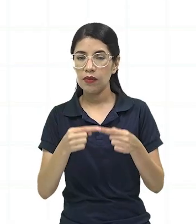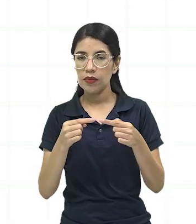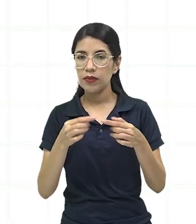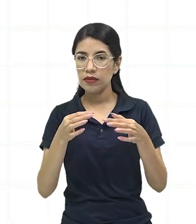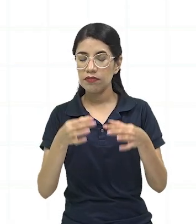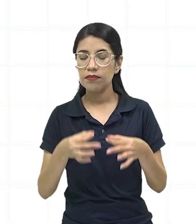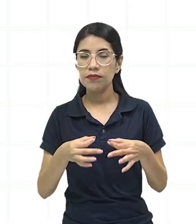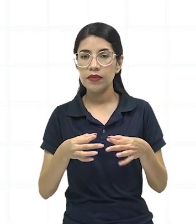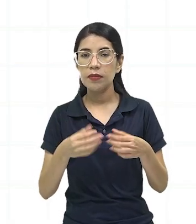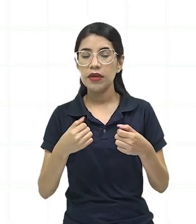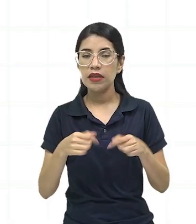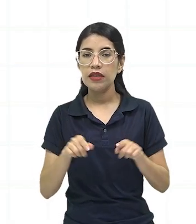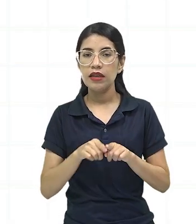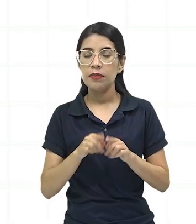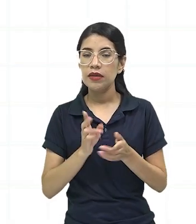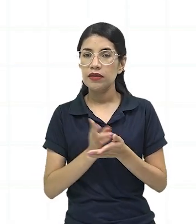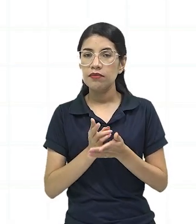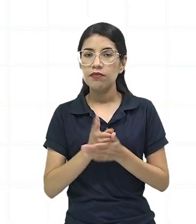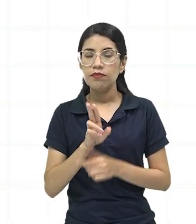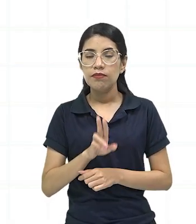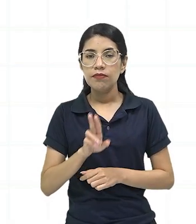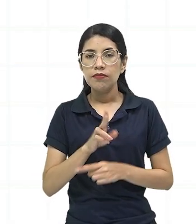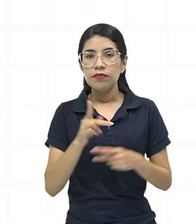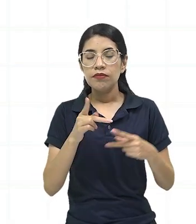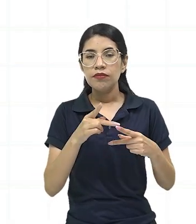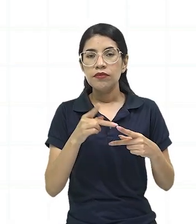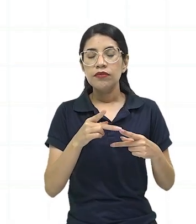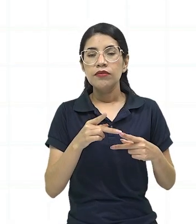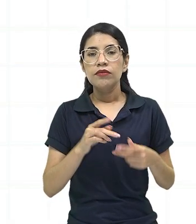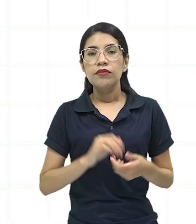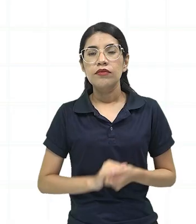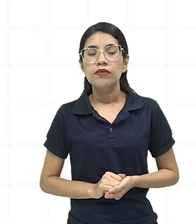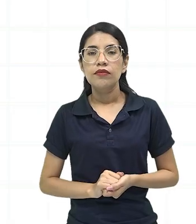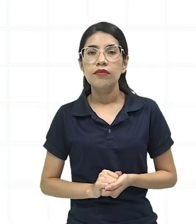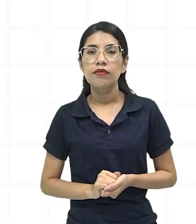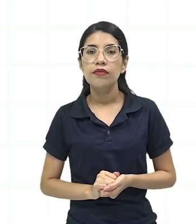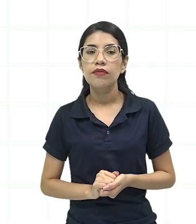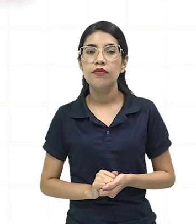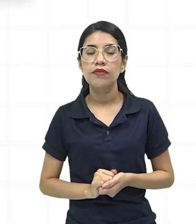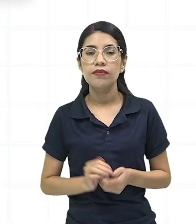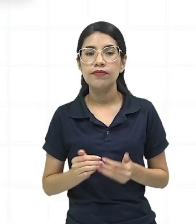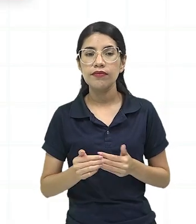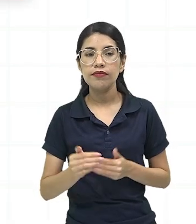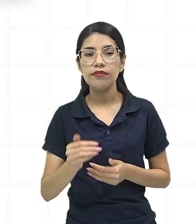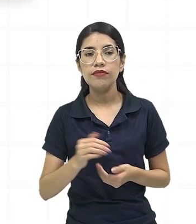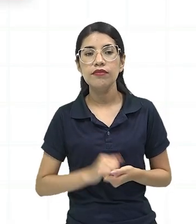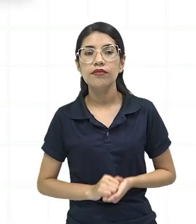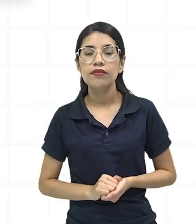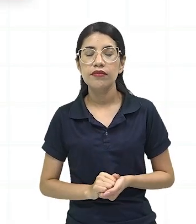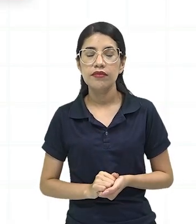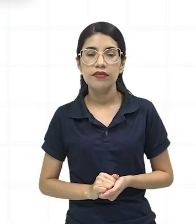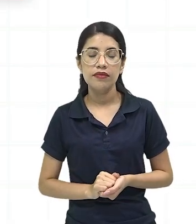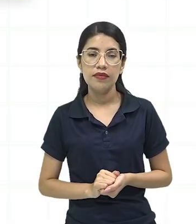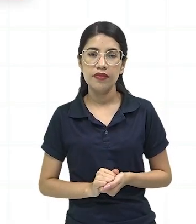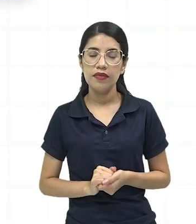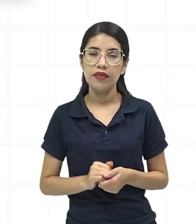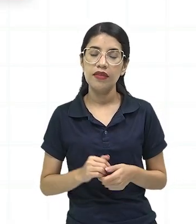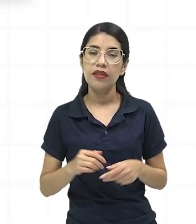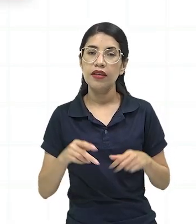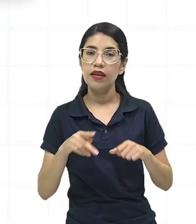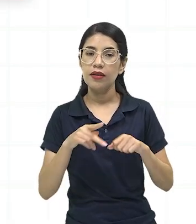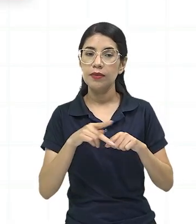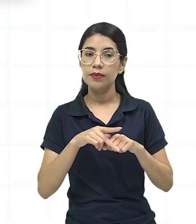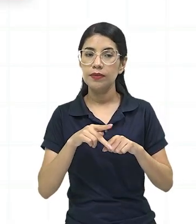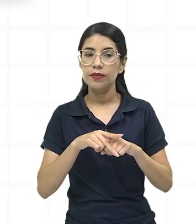e tem que vir com a preposição a, tá? Vamos dar continuidade. Aí nós temos os pronomes